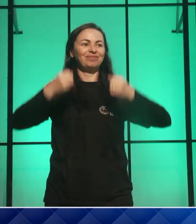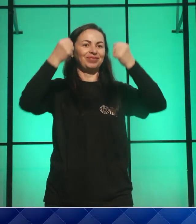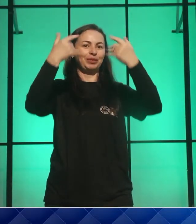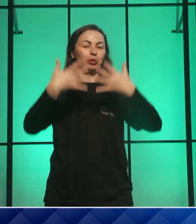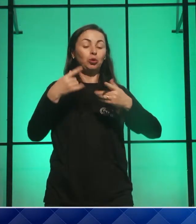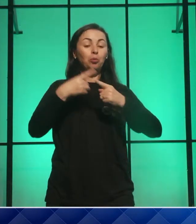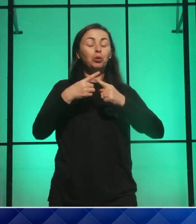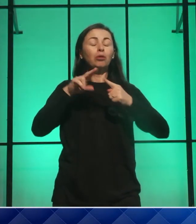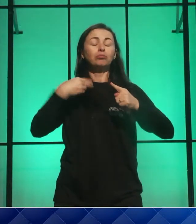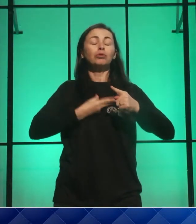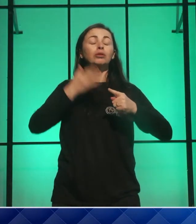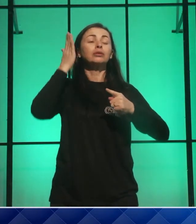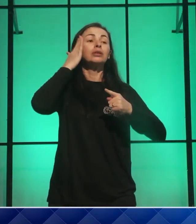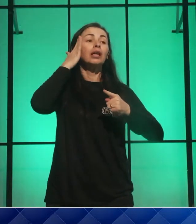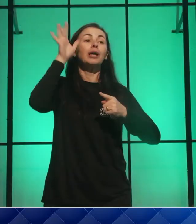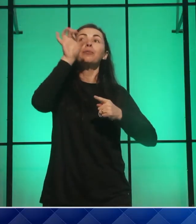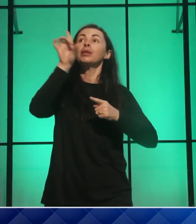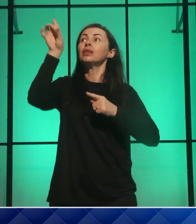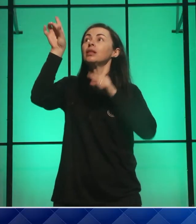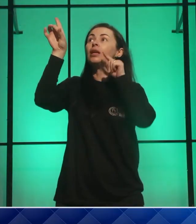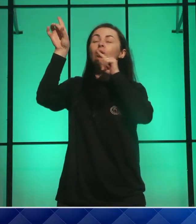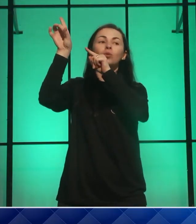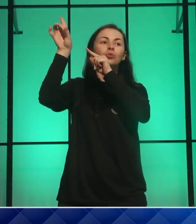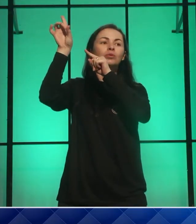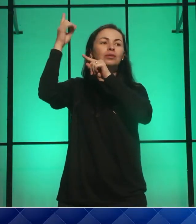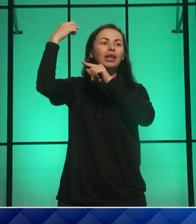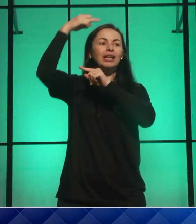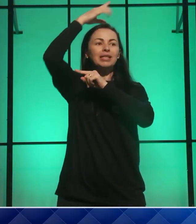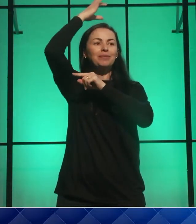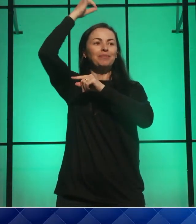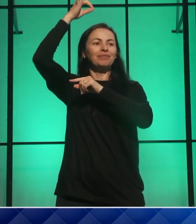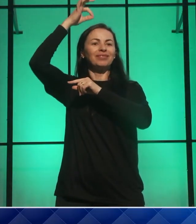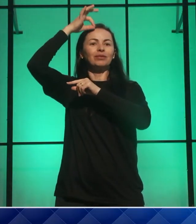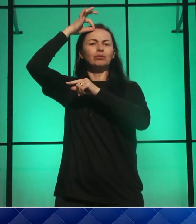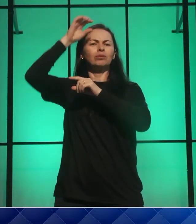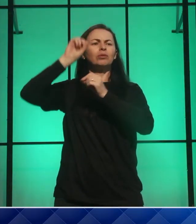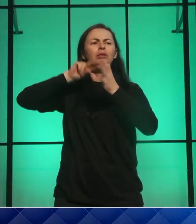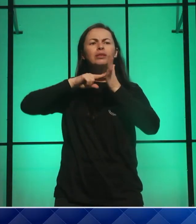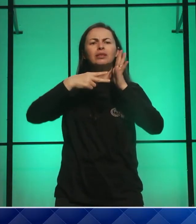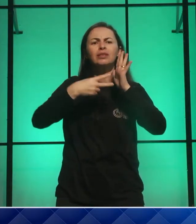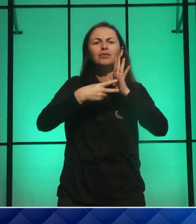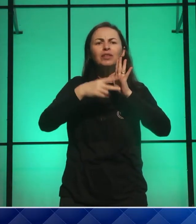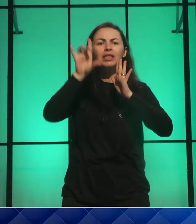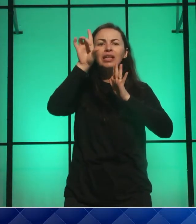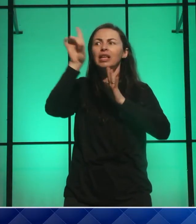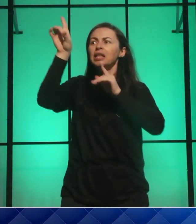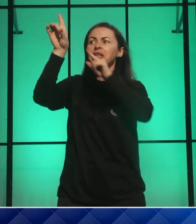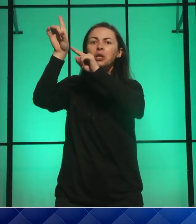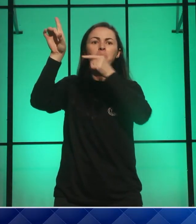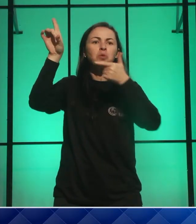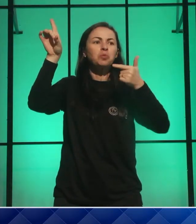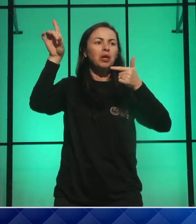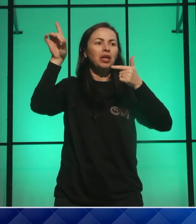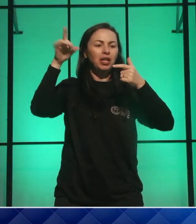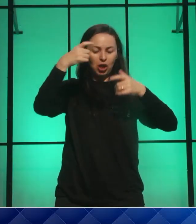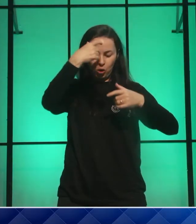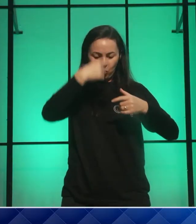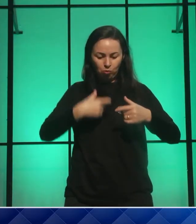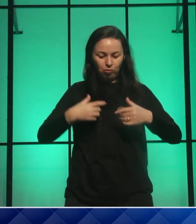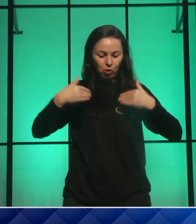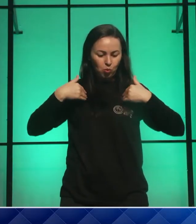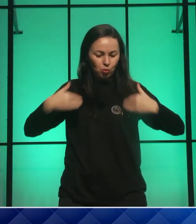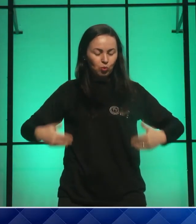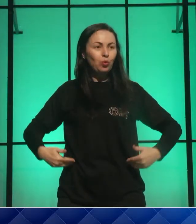é espírito. O que isso significa? Que Deus não tem corpo. Mas você lê